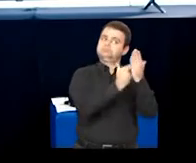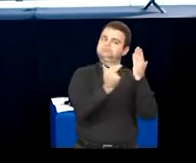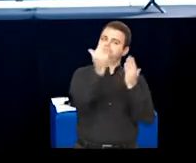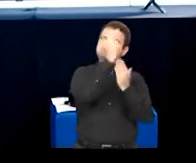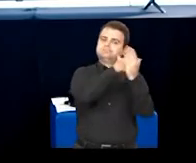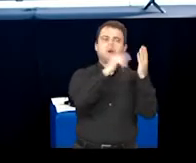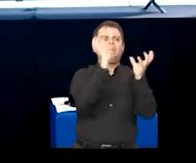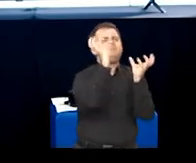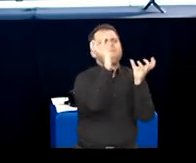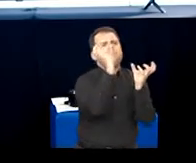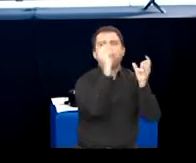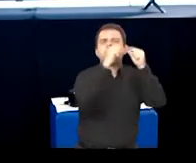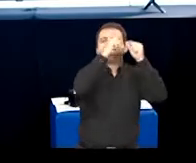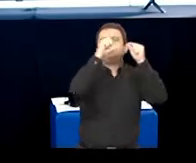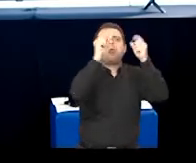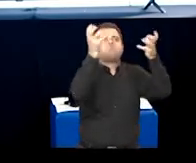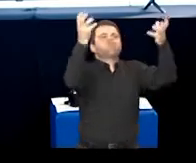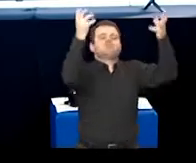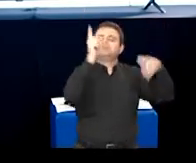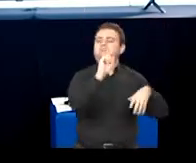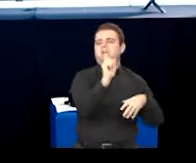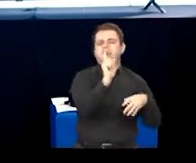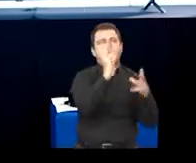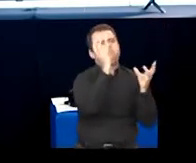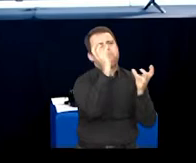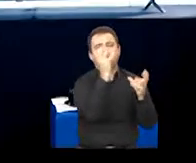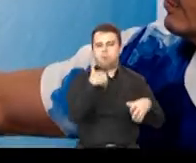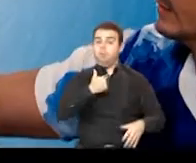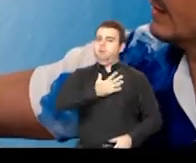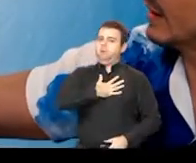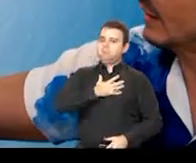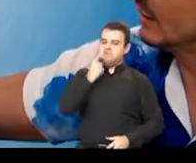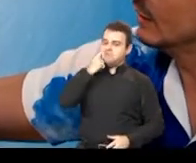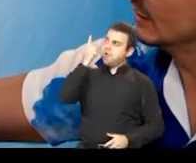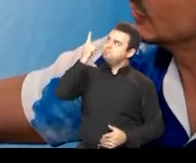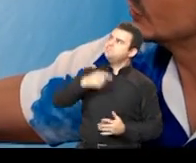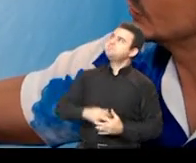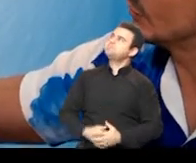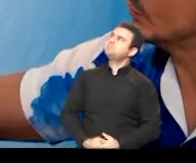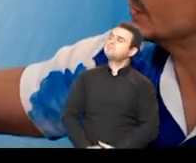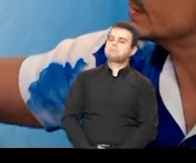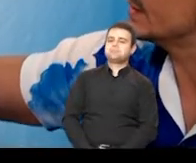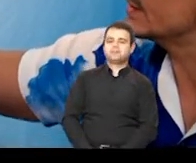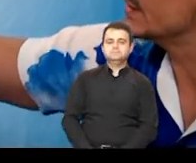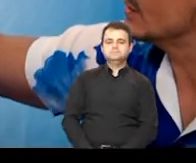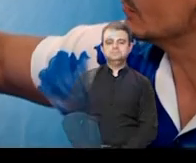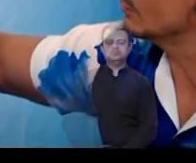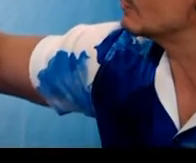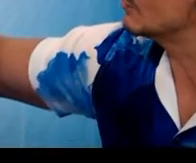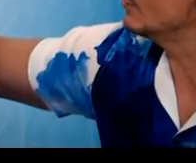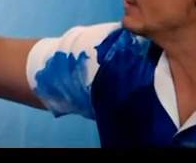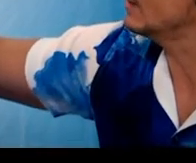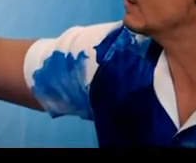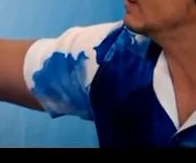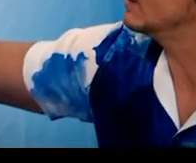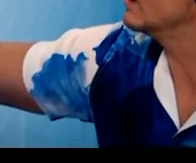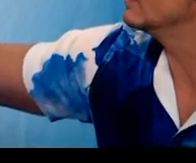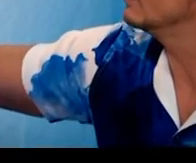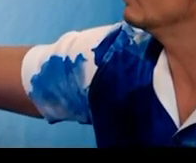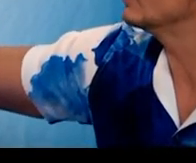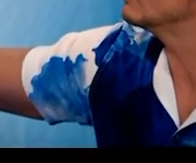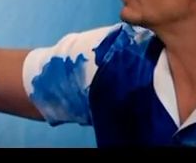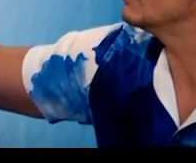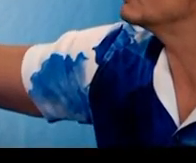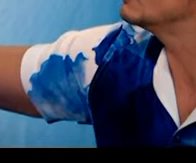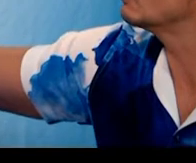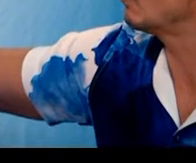e árvores secas, sem folhas. Bom, então vamos lá, vou tentar aqui, junto com vocês, construir aqui